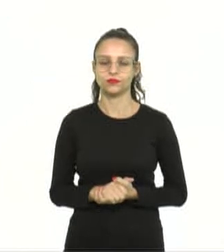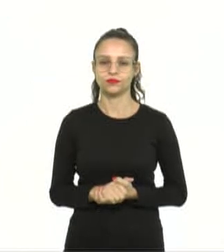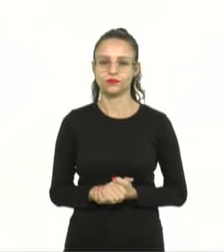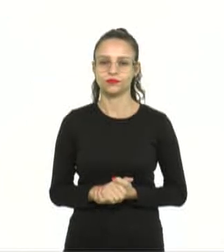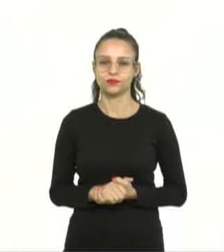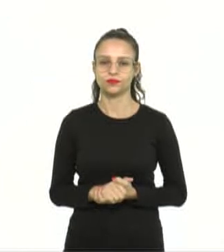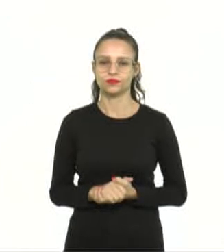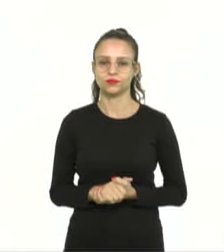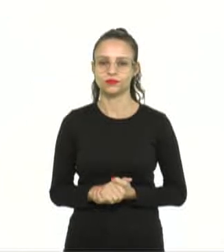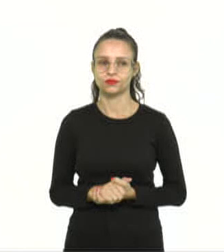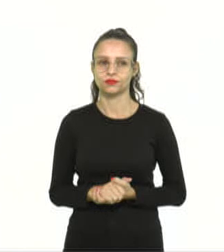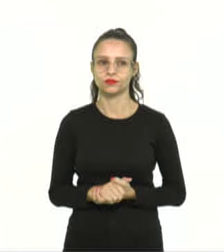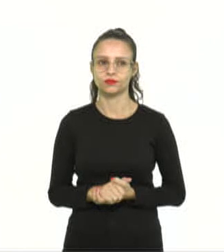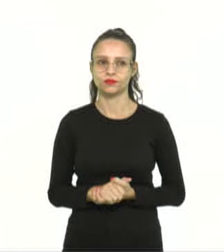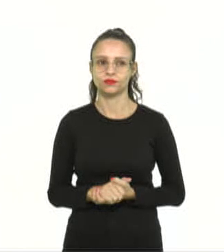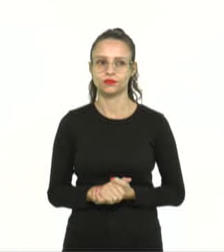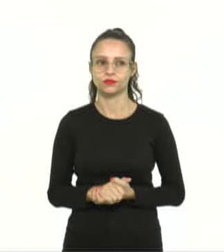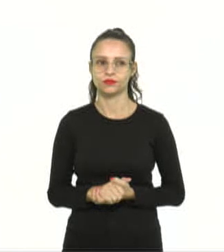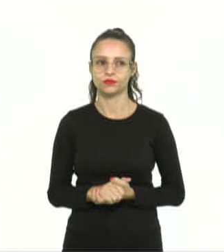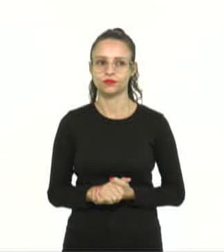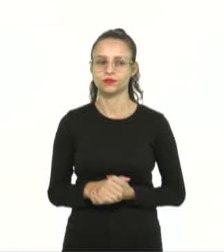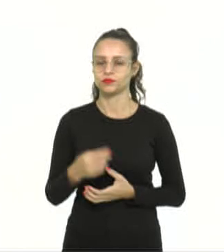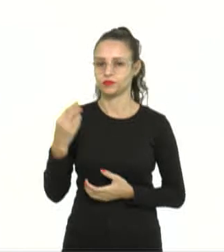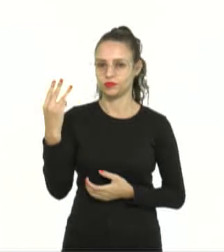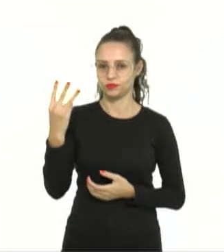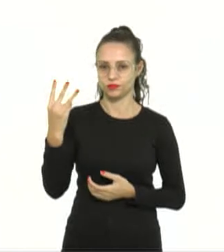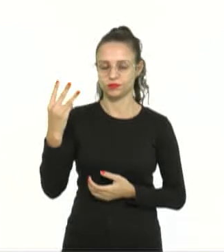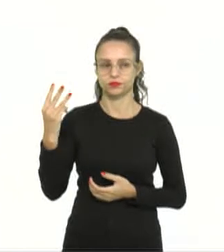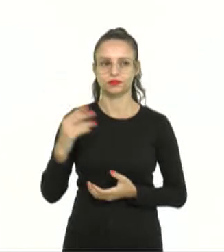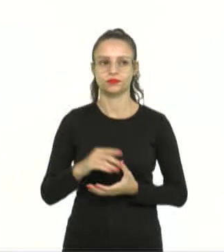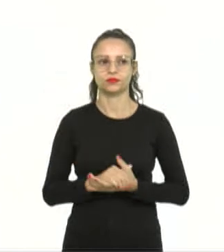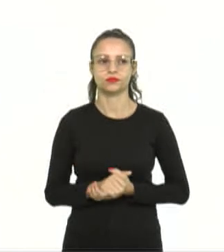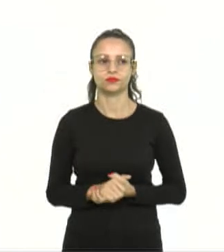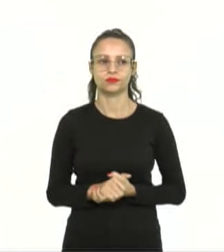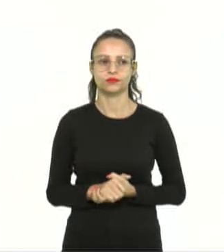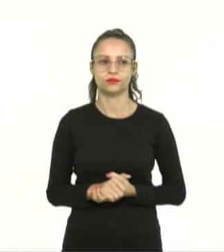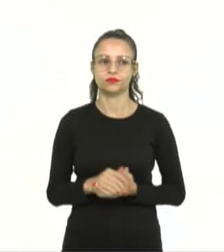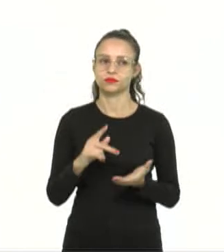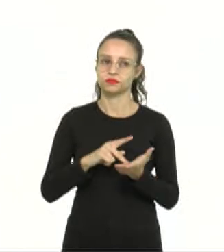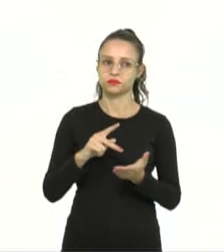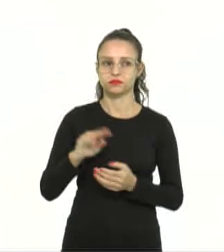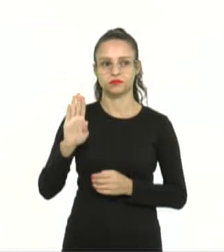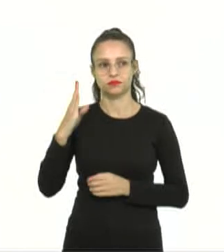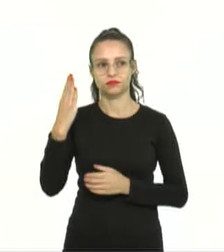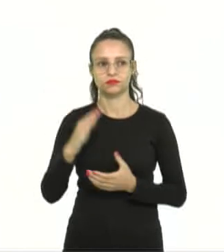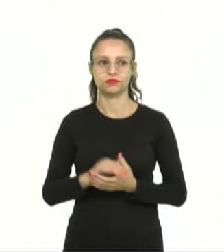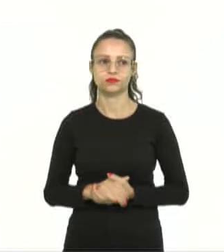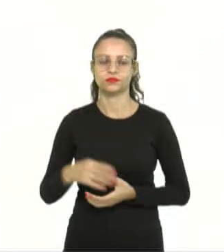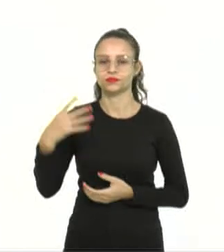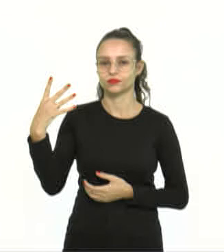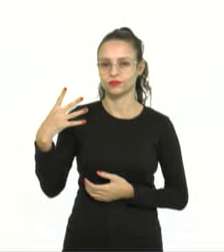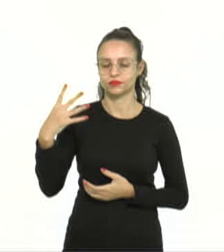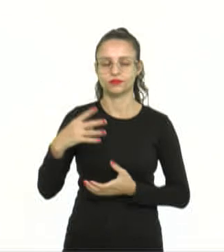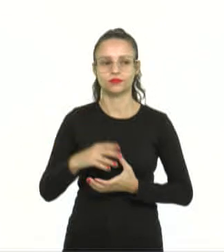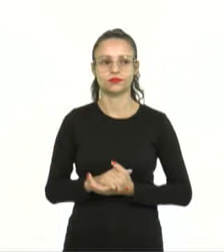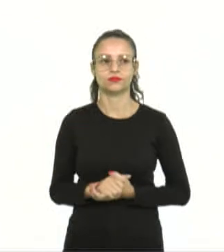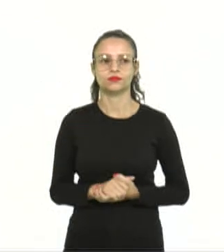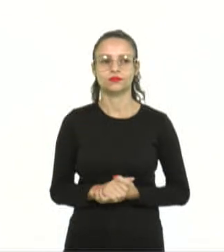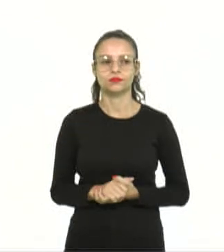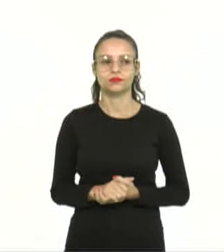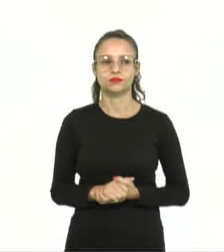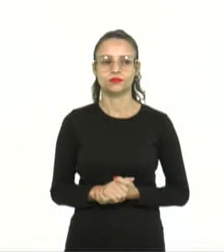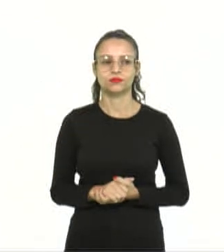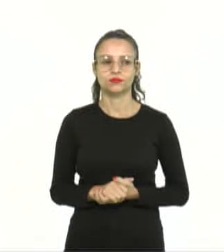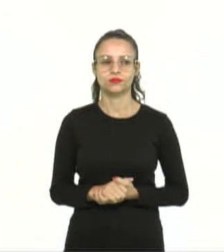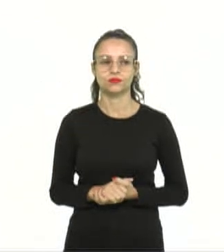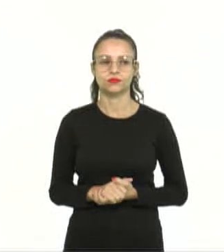tomatina. El evento palo de jabón dá início a la fiesta, verdadeiro ou falso? Varios camiones lanzan los